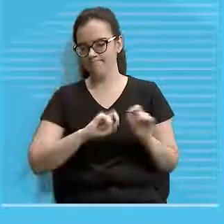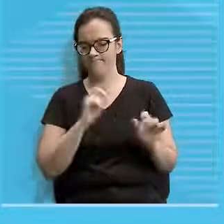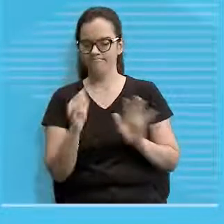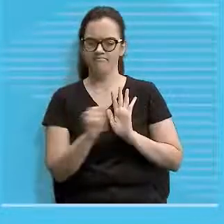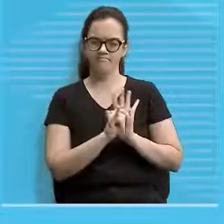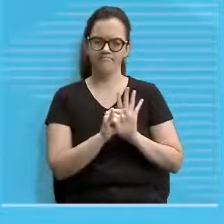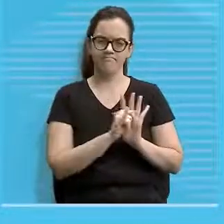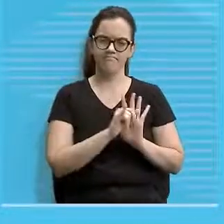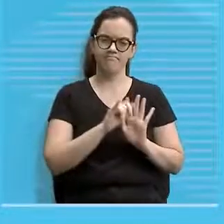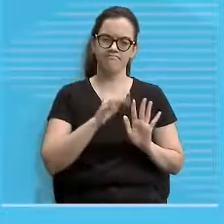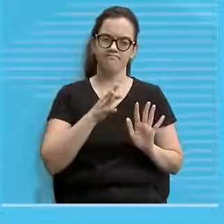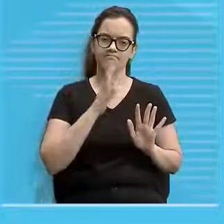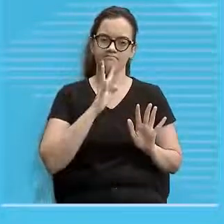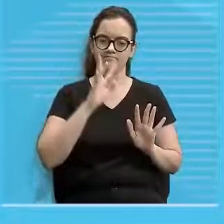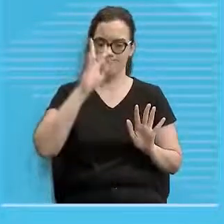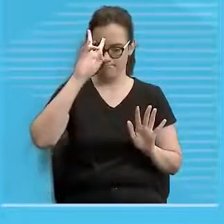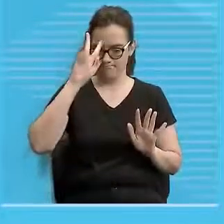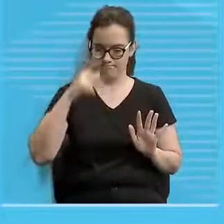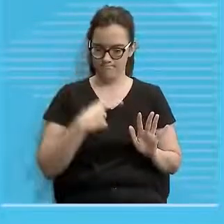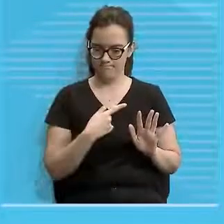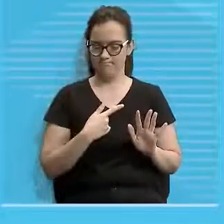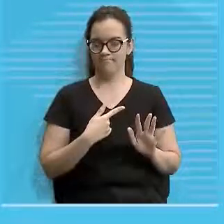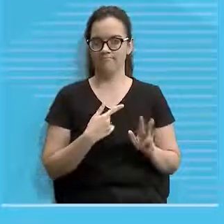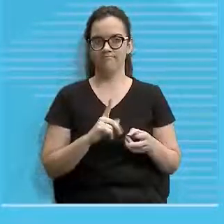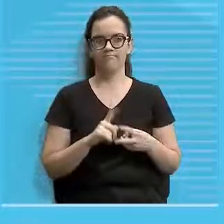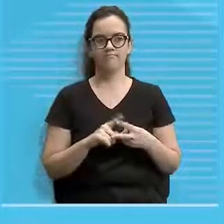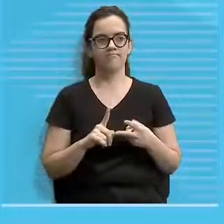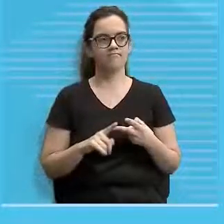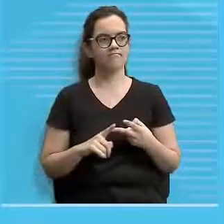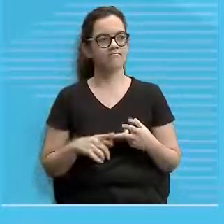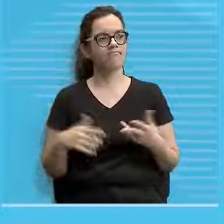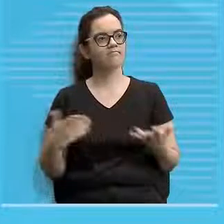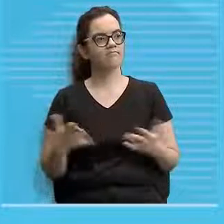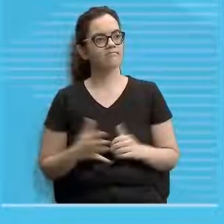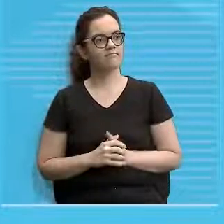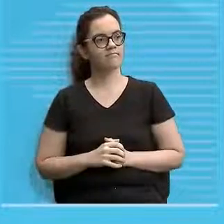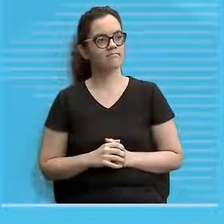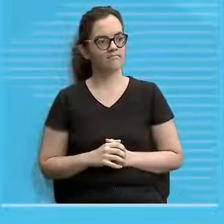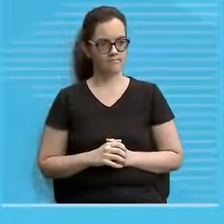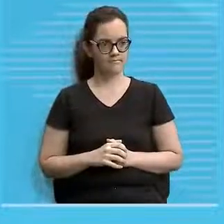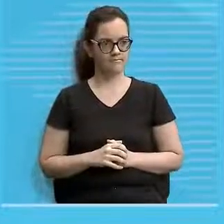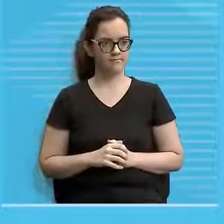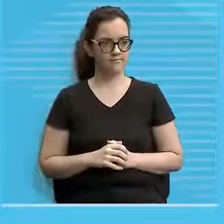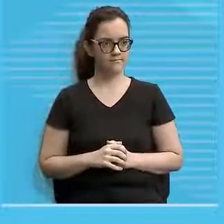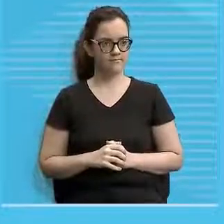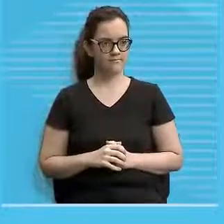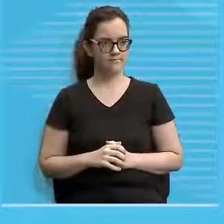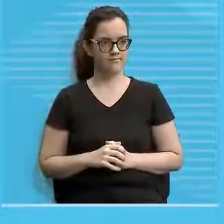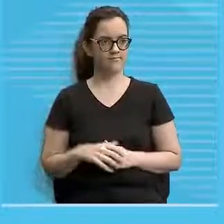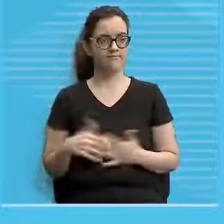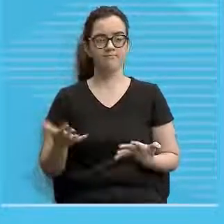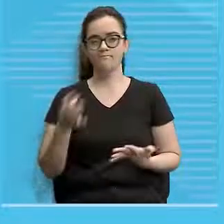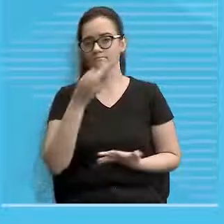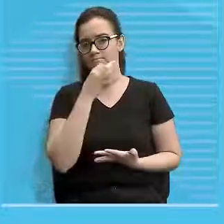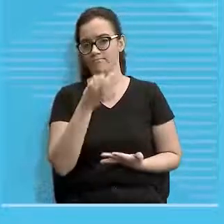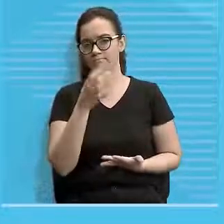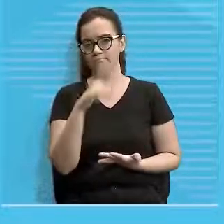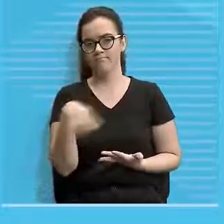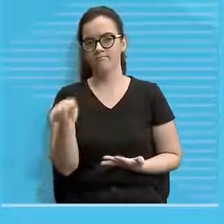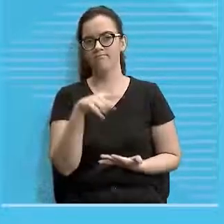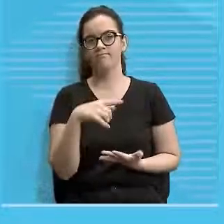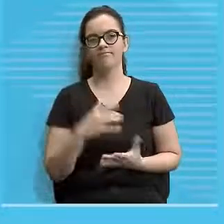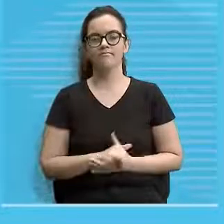do autoconhecimento. Então, olha aqui, na primeira pergunta que eu coloquei, na opinião de vocês, em